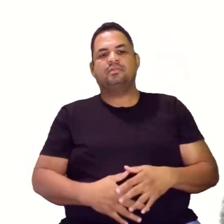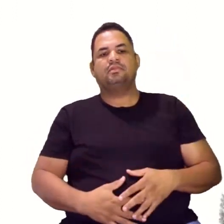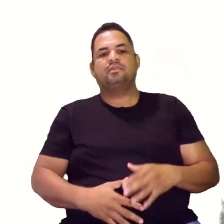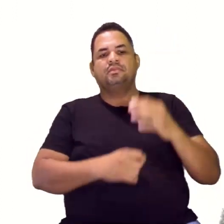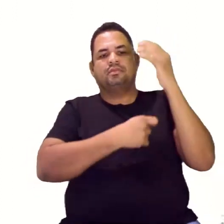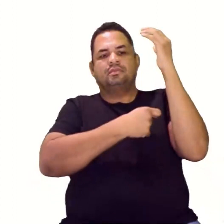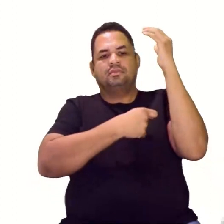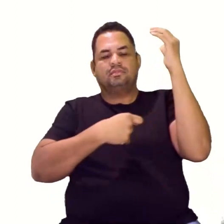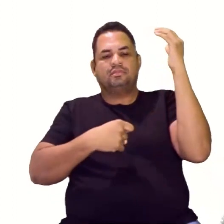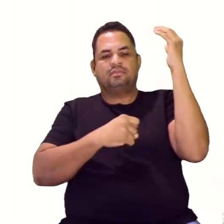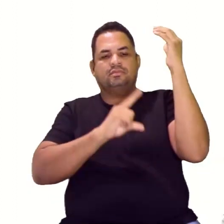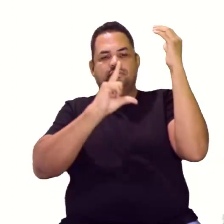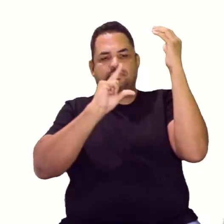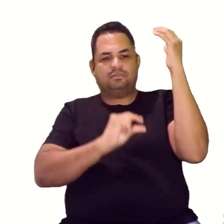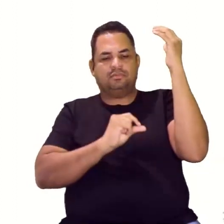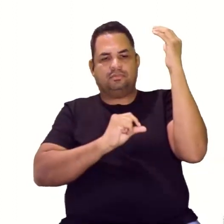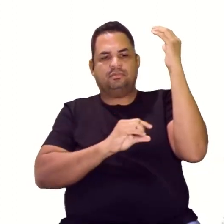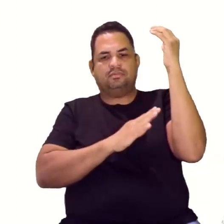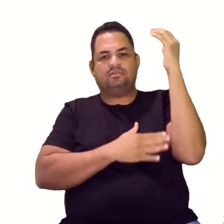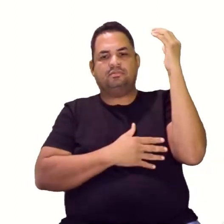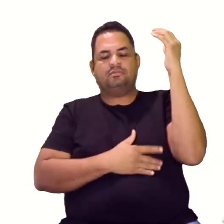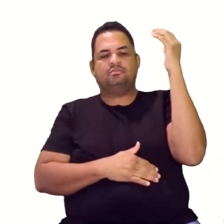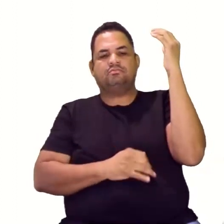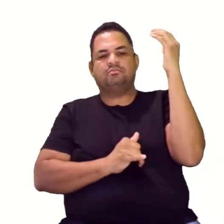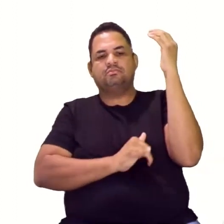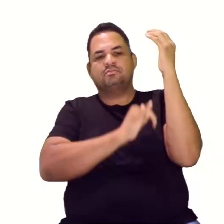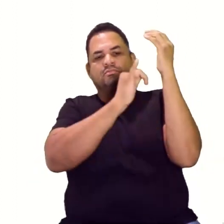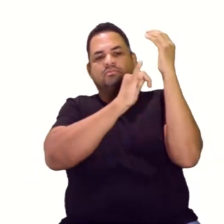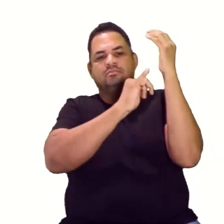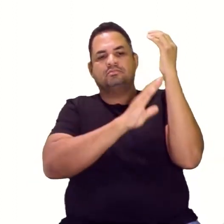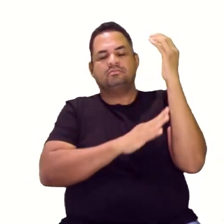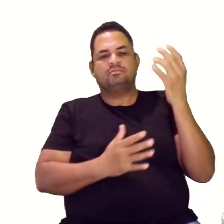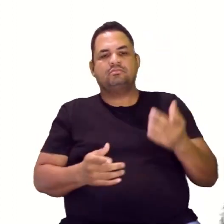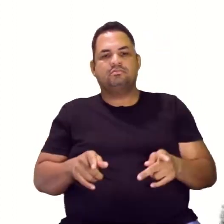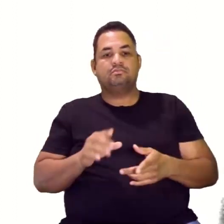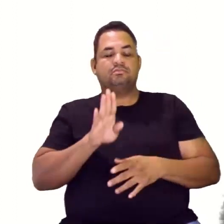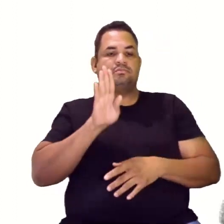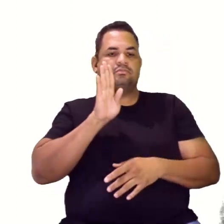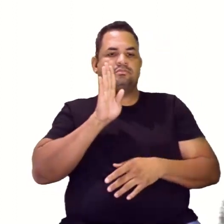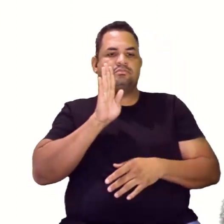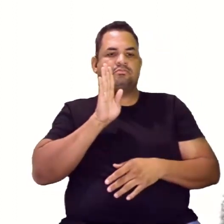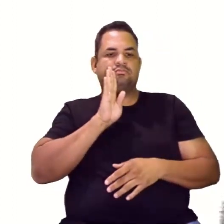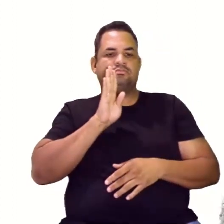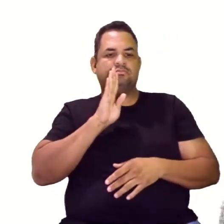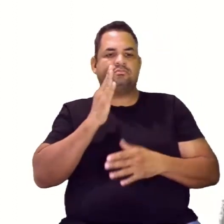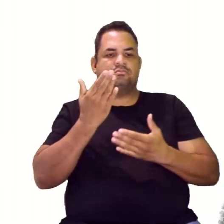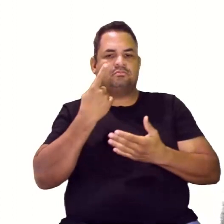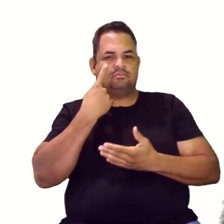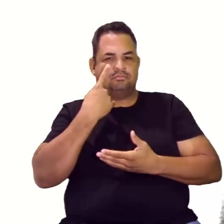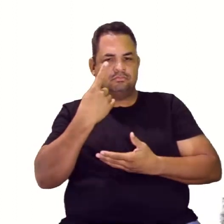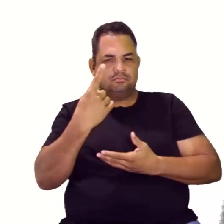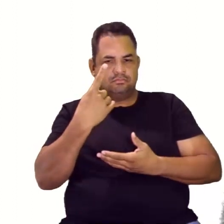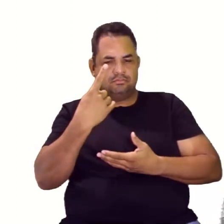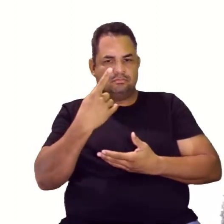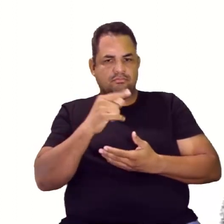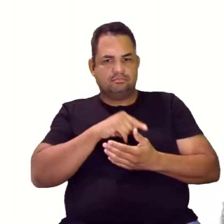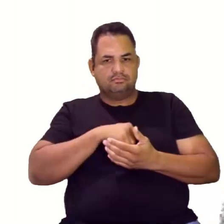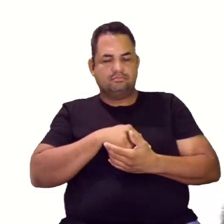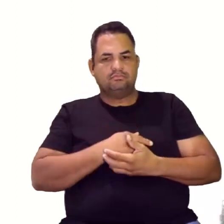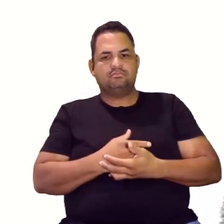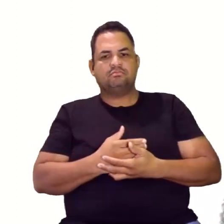diminuindo. Uhum. Valores de Y também vão no mesmo rumo. E o legal aqui é o seguinte, olha para o